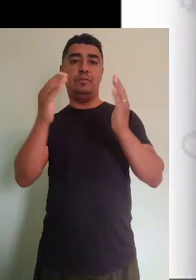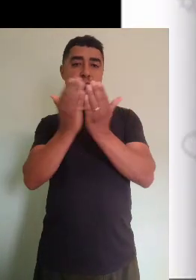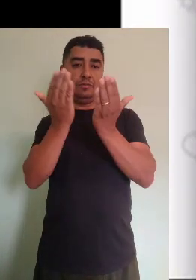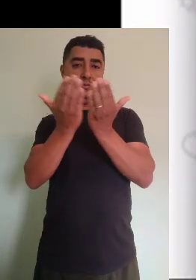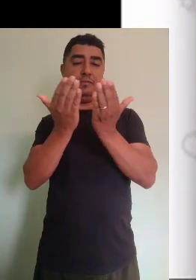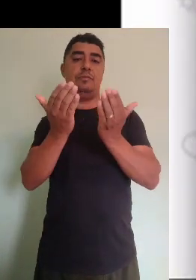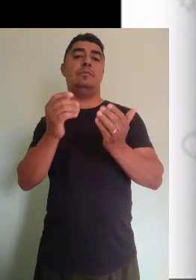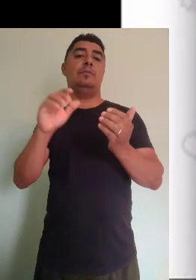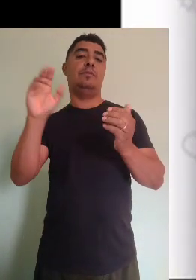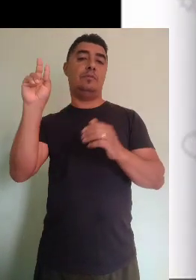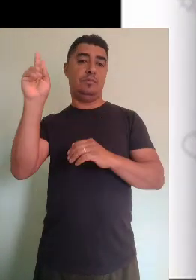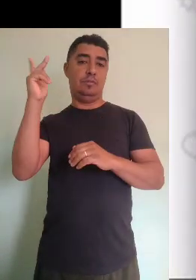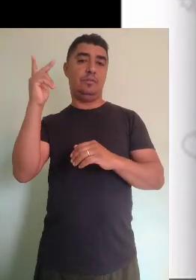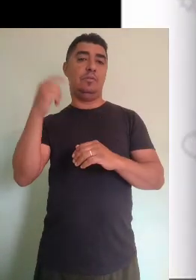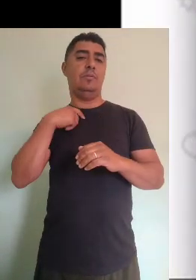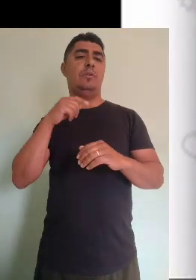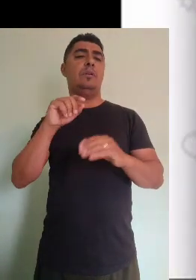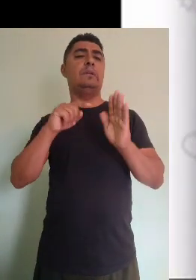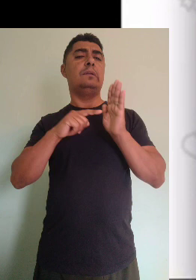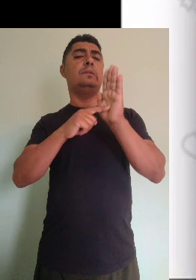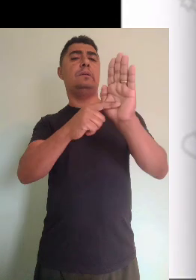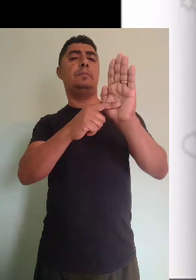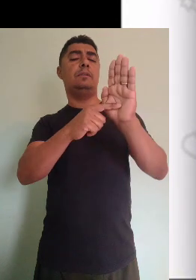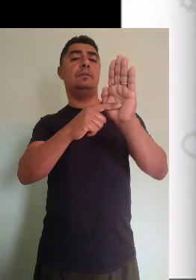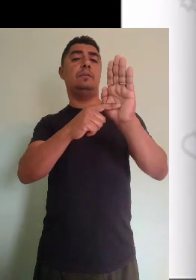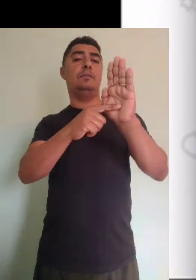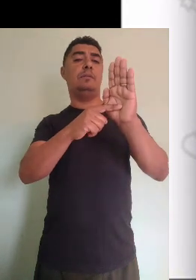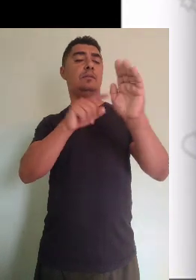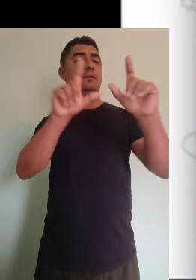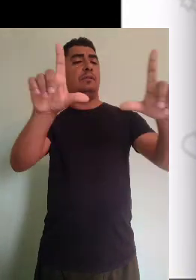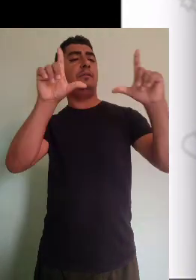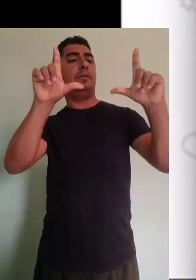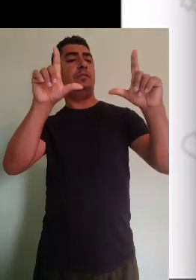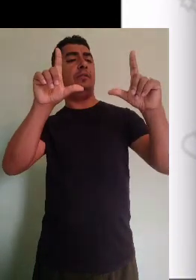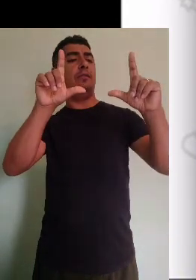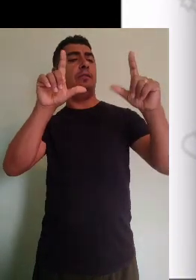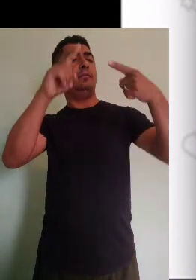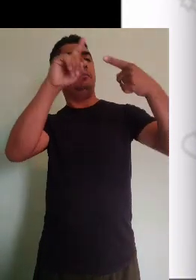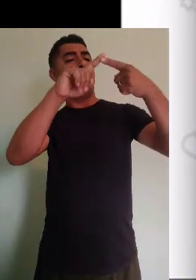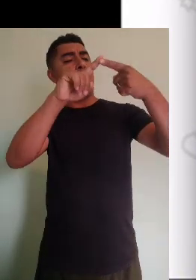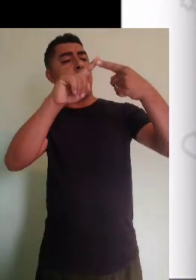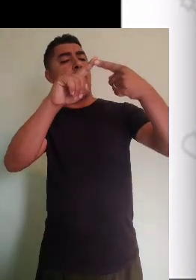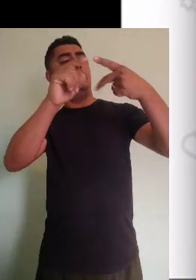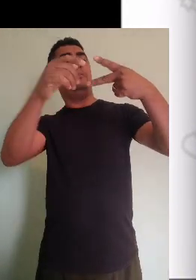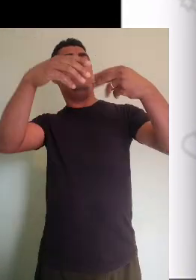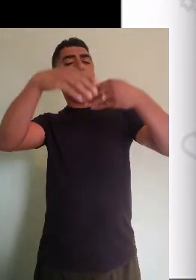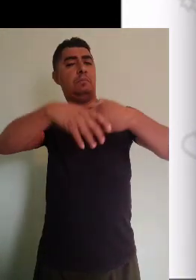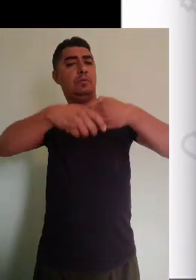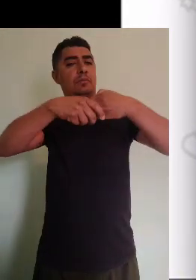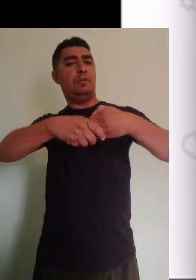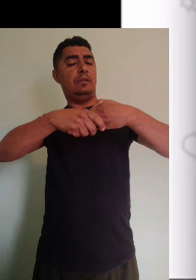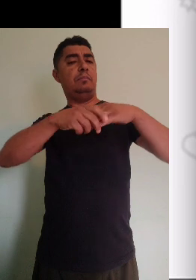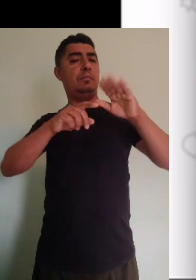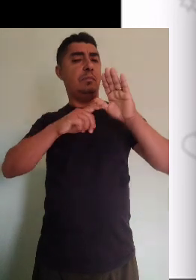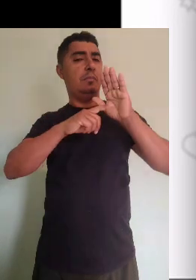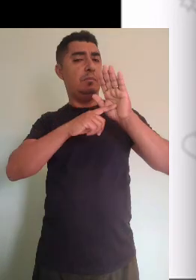que representa essa imagem aqui? Tá? Mãos dadas, né? O que pode representar para